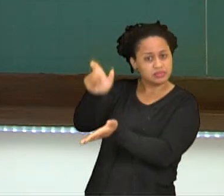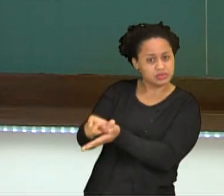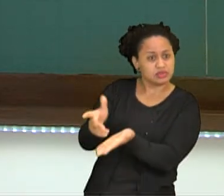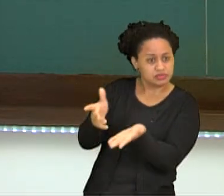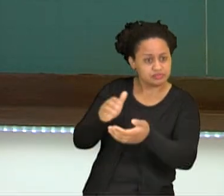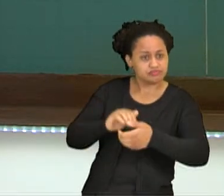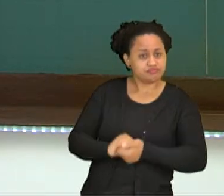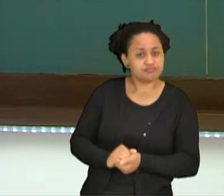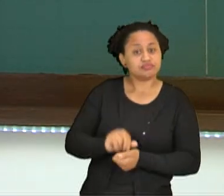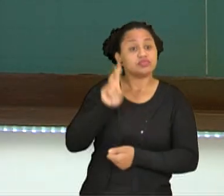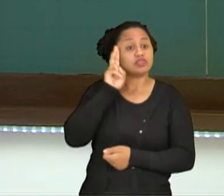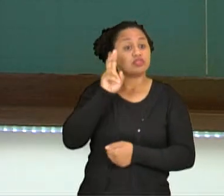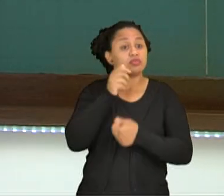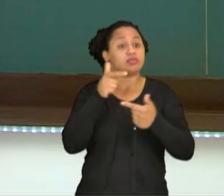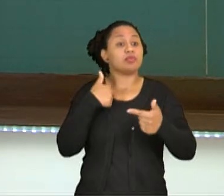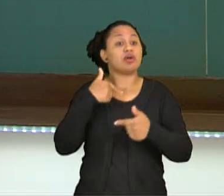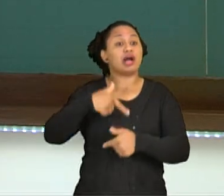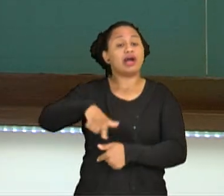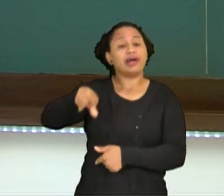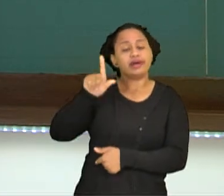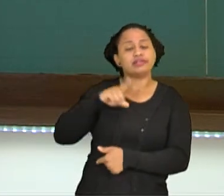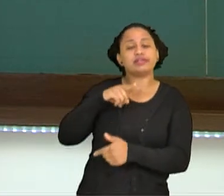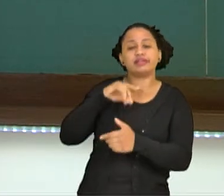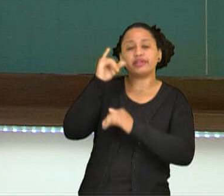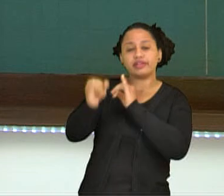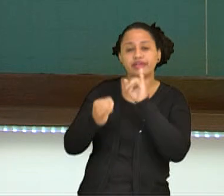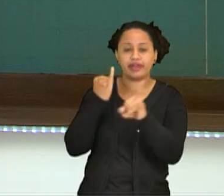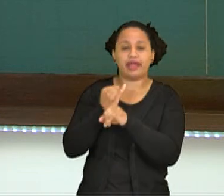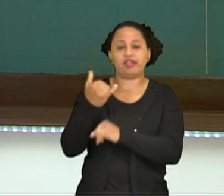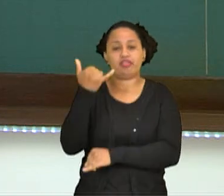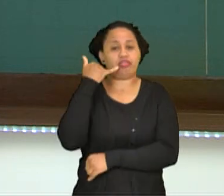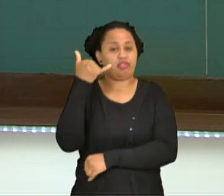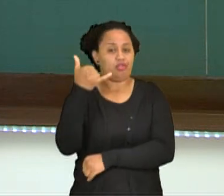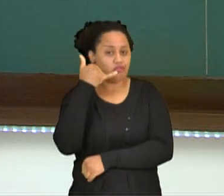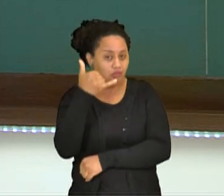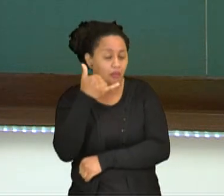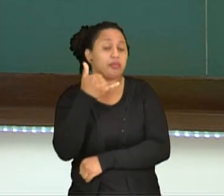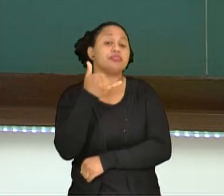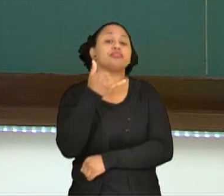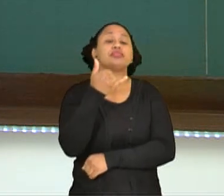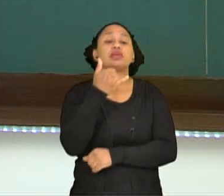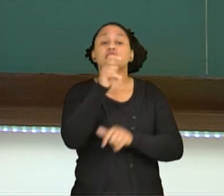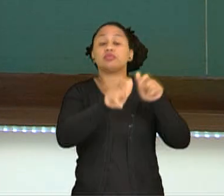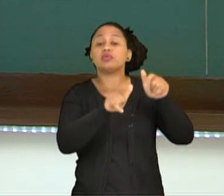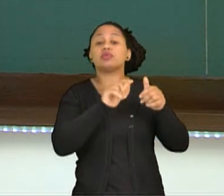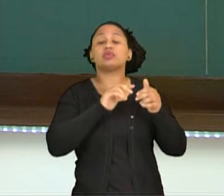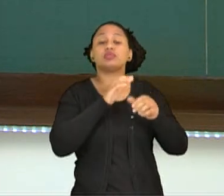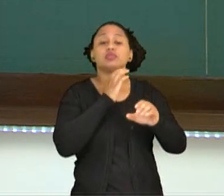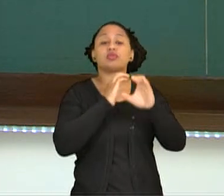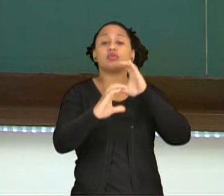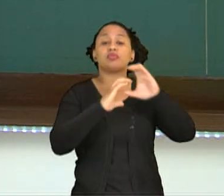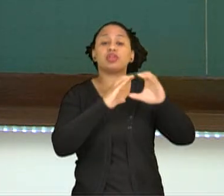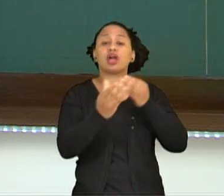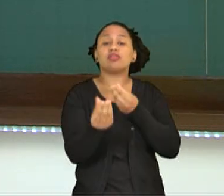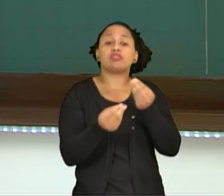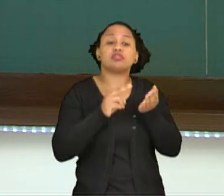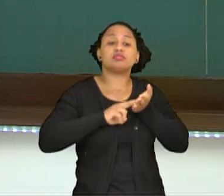da internet, até mesmo do telefone, as pessoas se comunicavam assim, por carta. Então, era assim